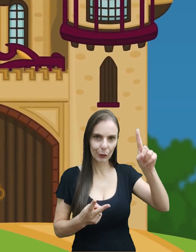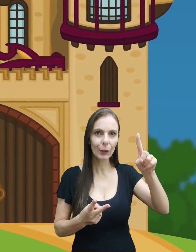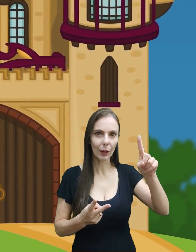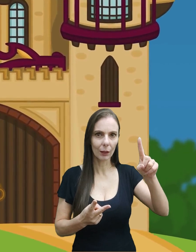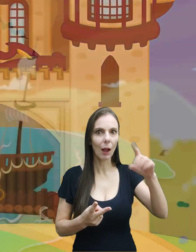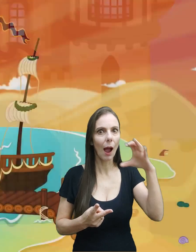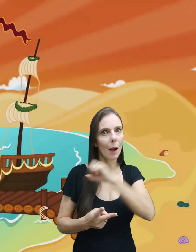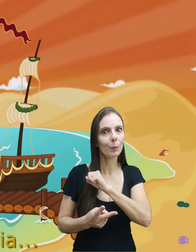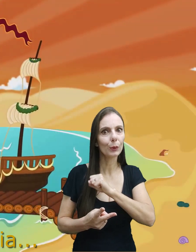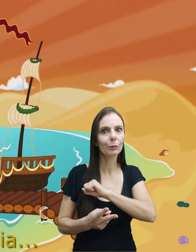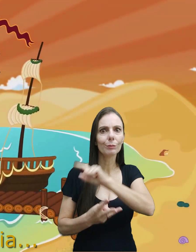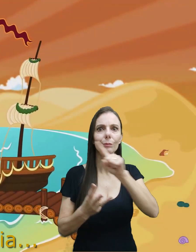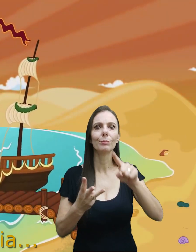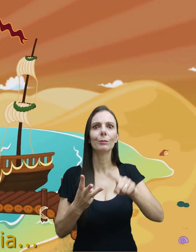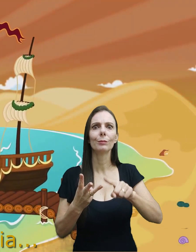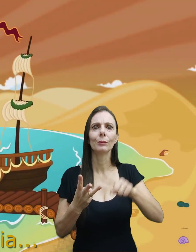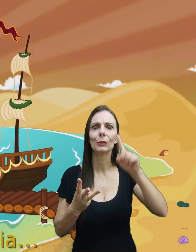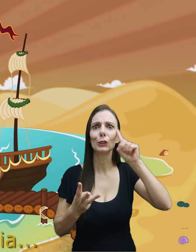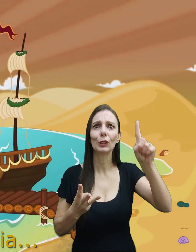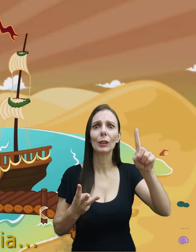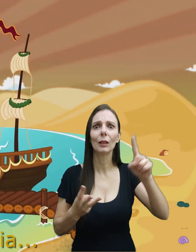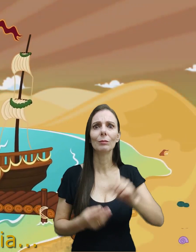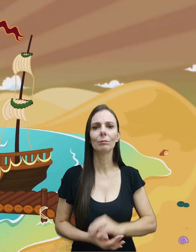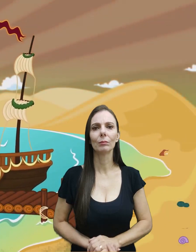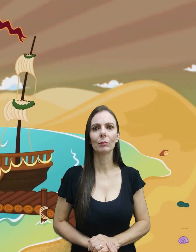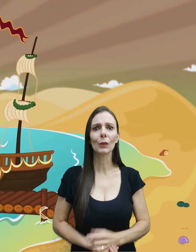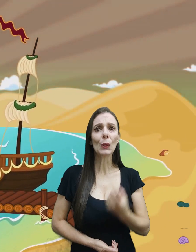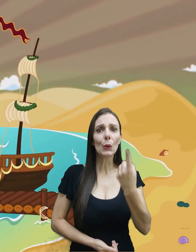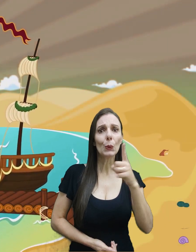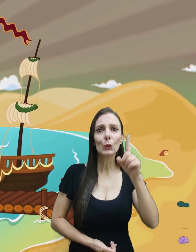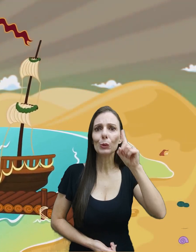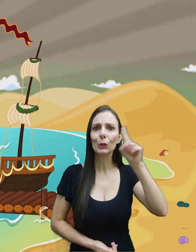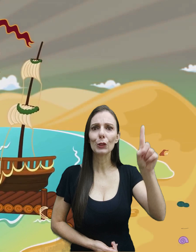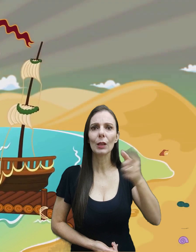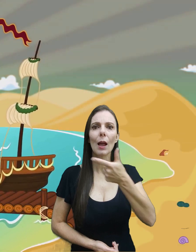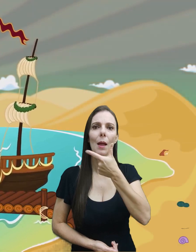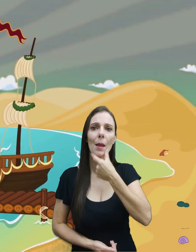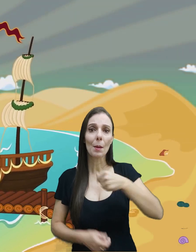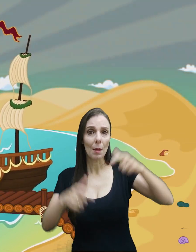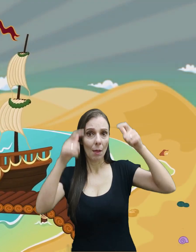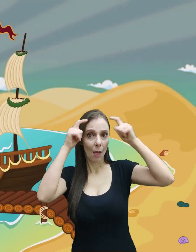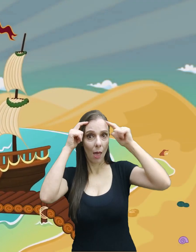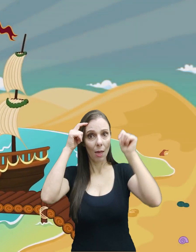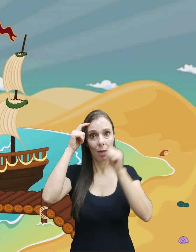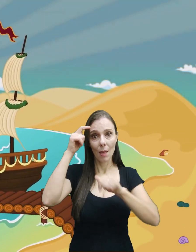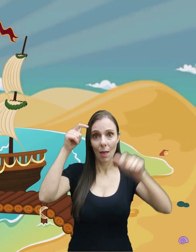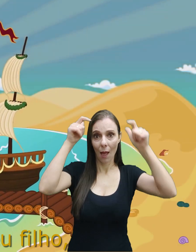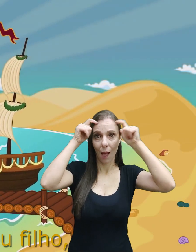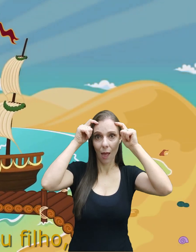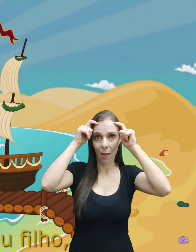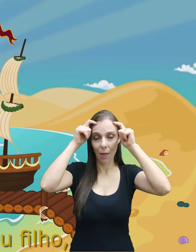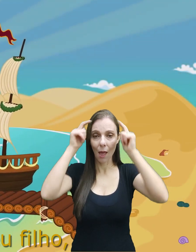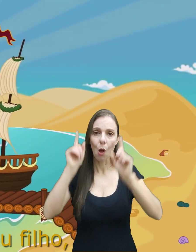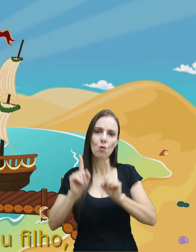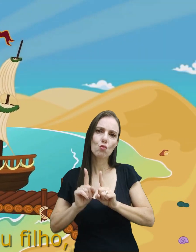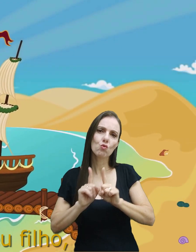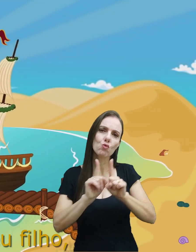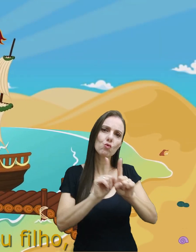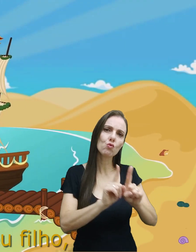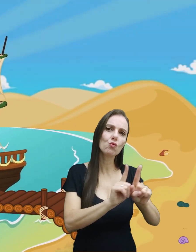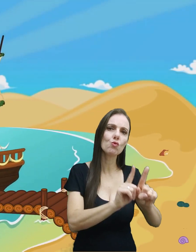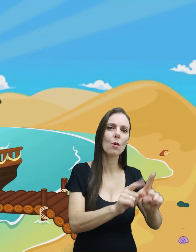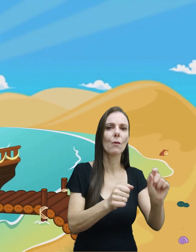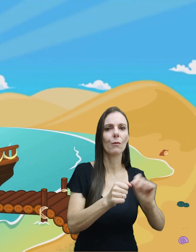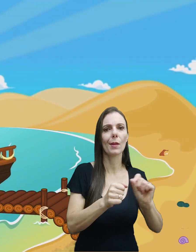passaram rápido e chegou o terceiro dia. E neste último dia, o rei e a rainha estavam indo casar